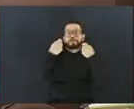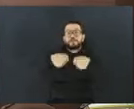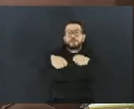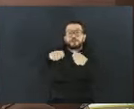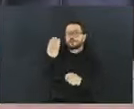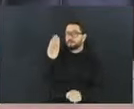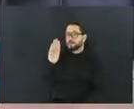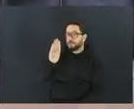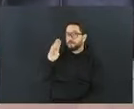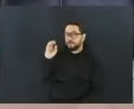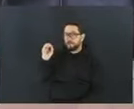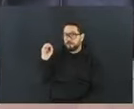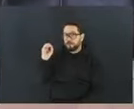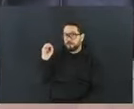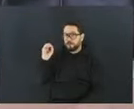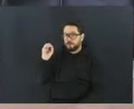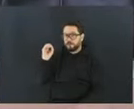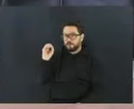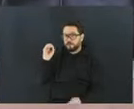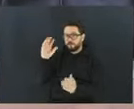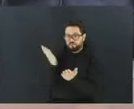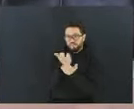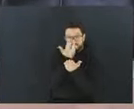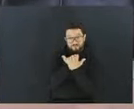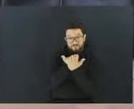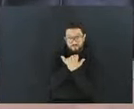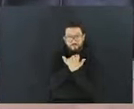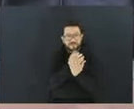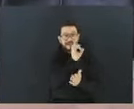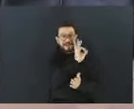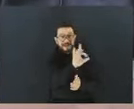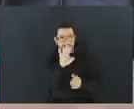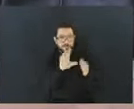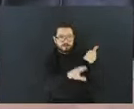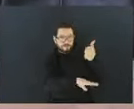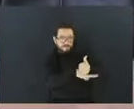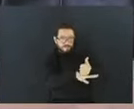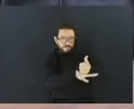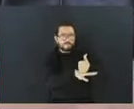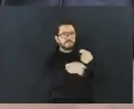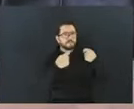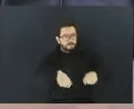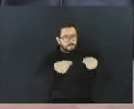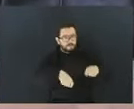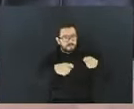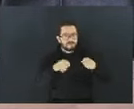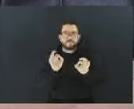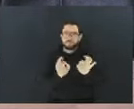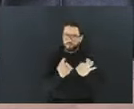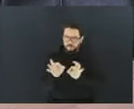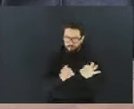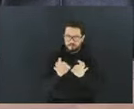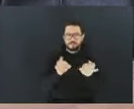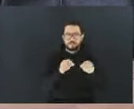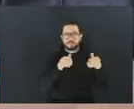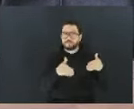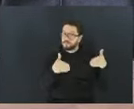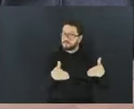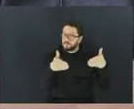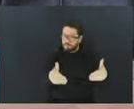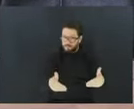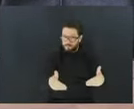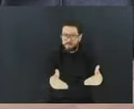horários, que daí cada comandante de batalhão e de companhia, ele inclui no roteiro de patrulhamento das viaturas operações para